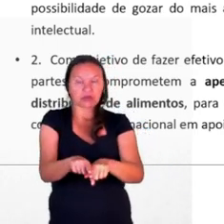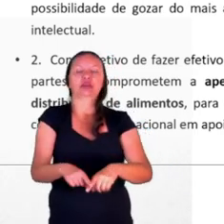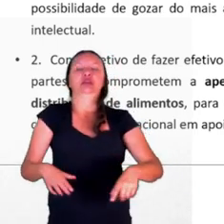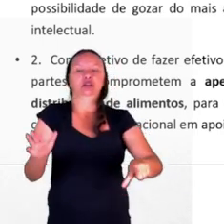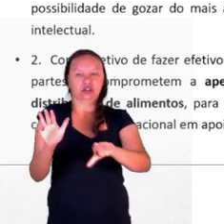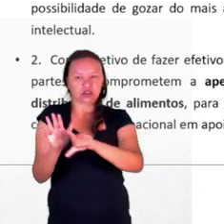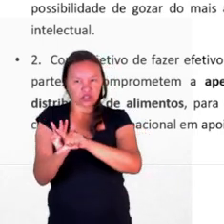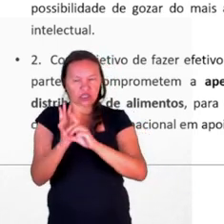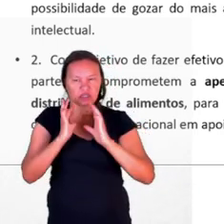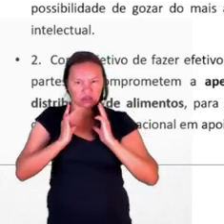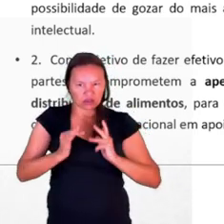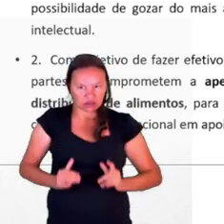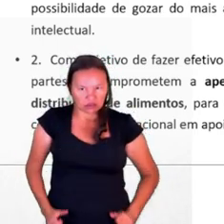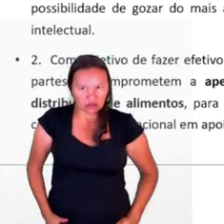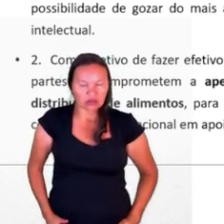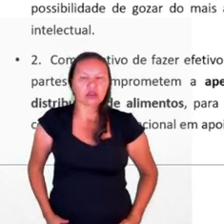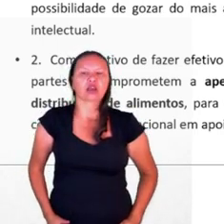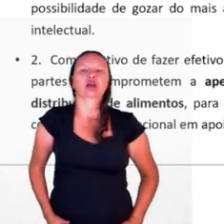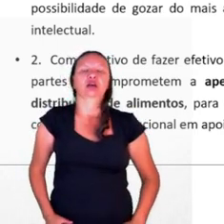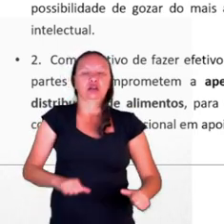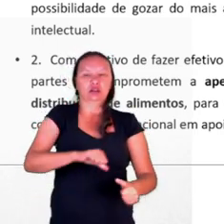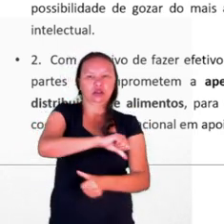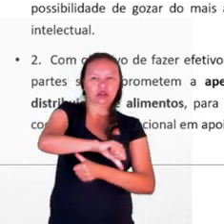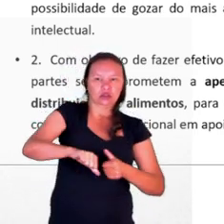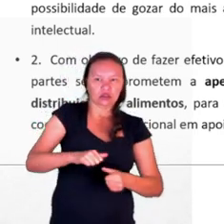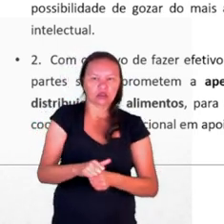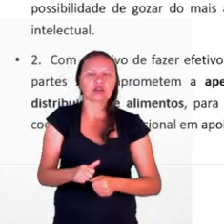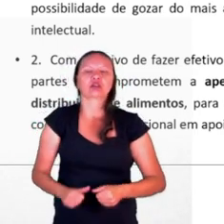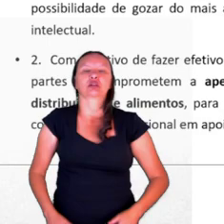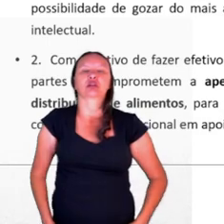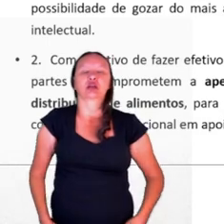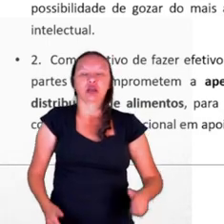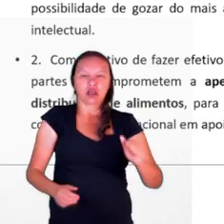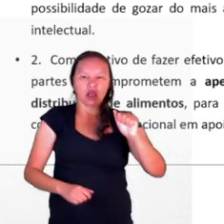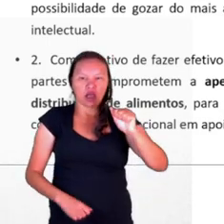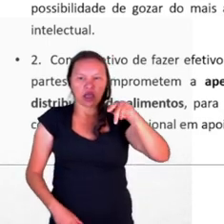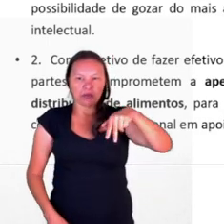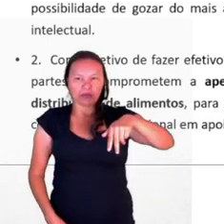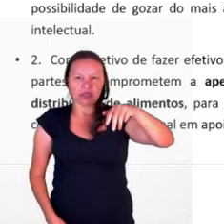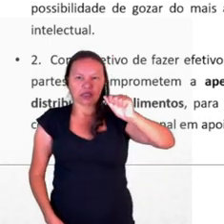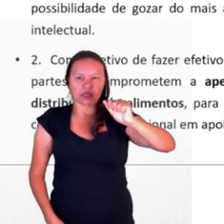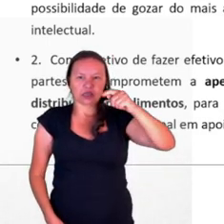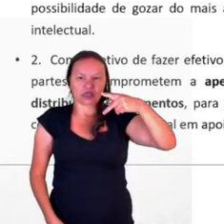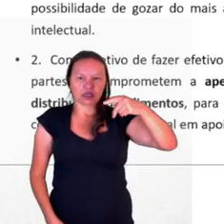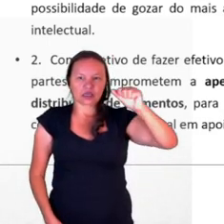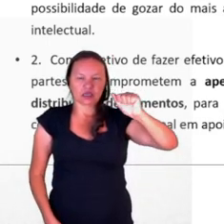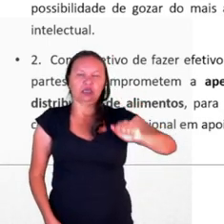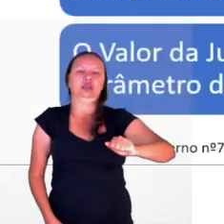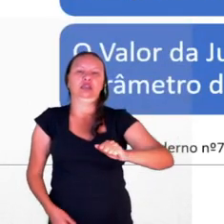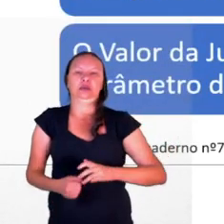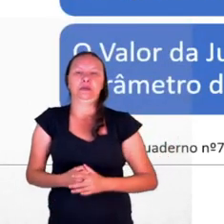humanos a convenção Americana e o pacto adicional protocolo de São Salvador né